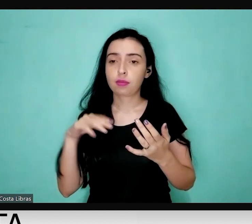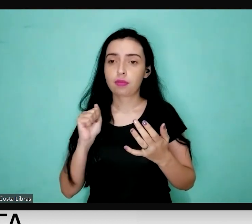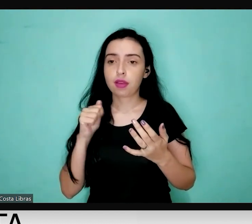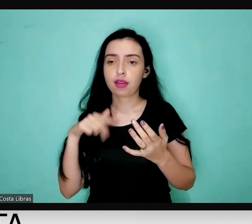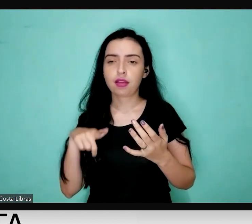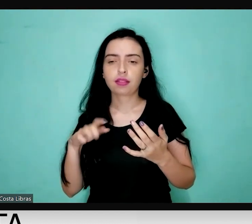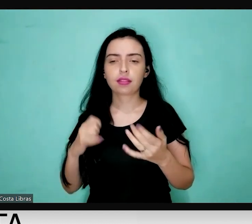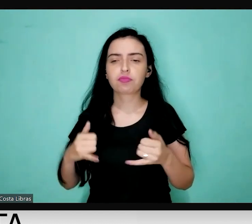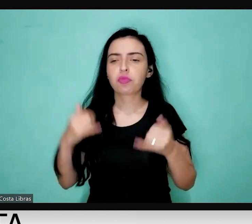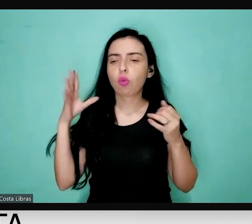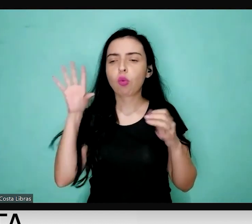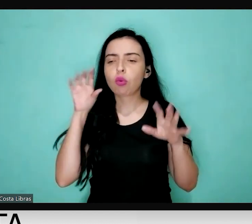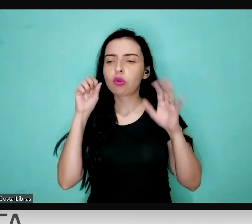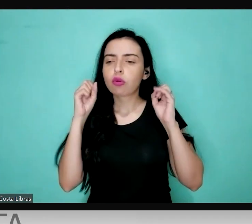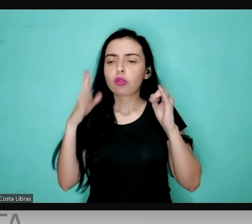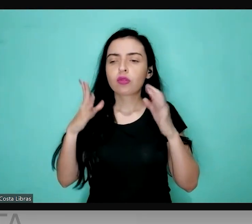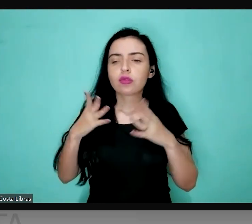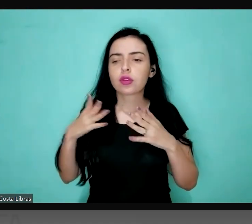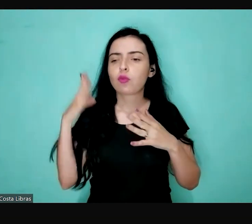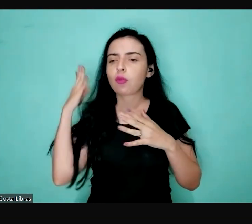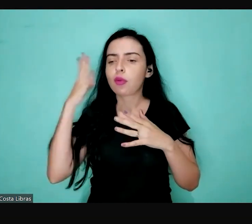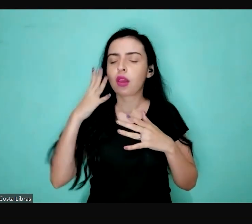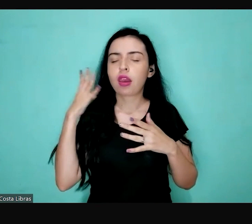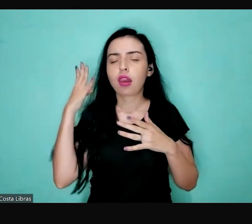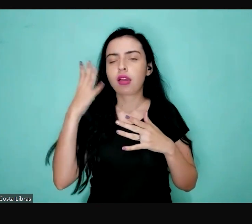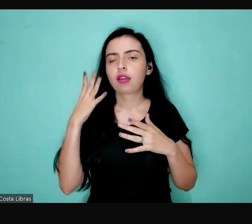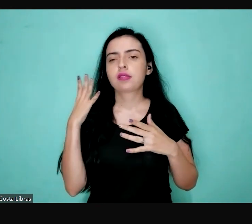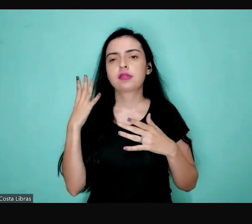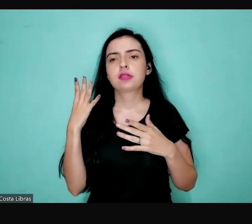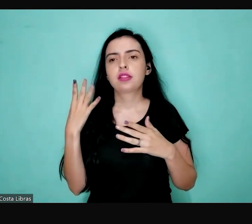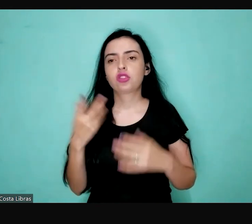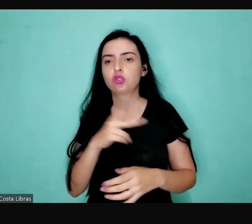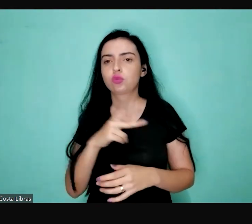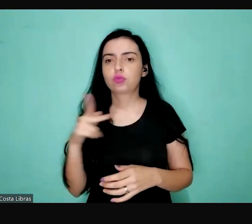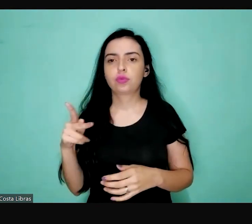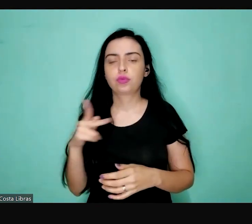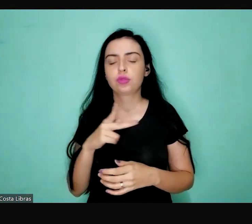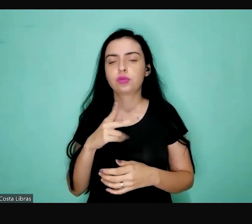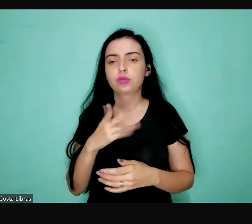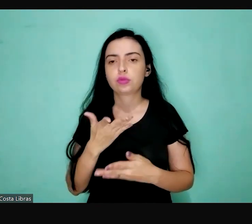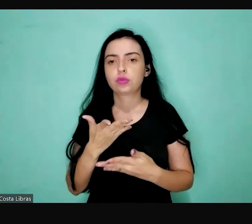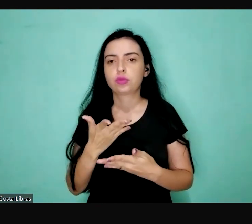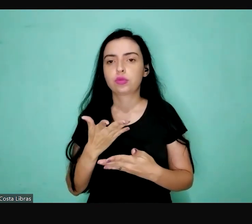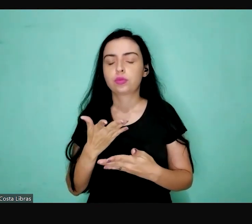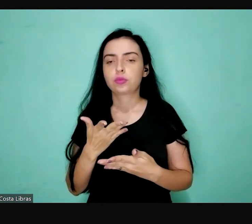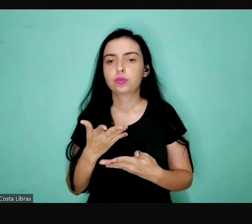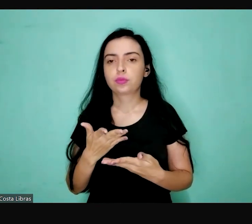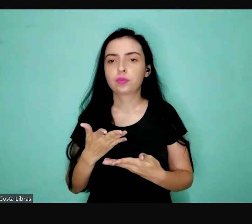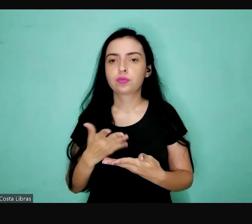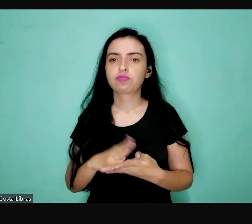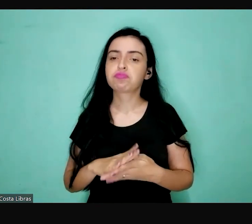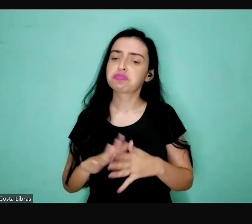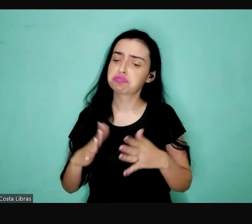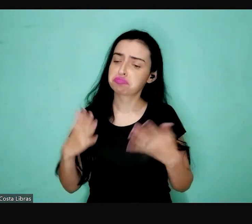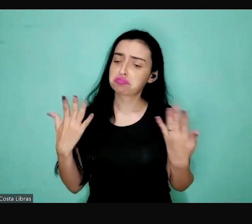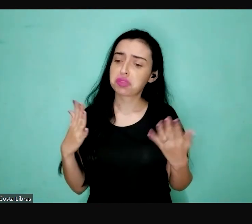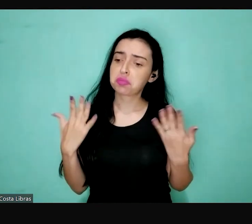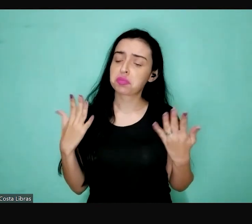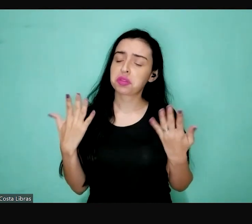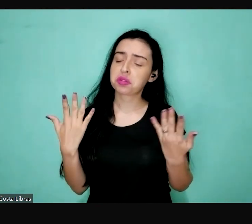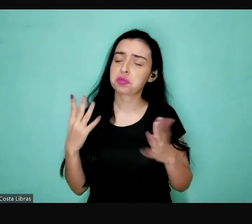ouvirmos dessa oportunidade um professor que celebra